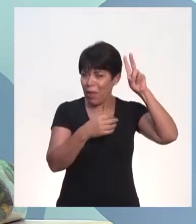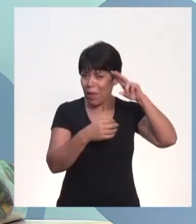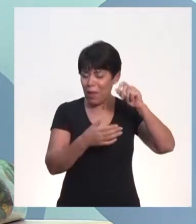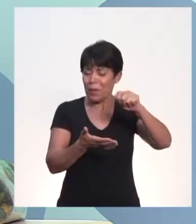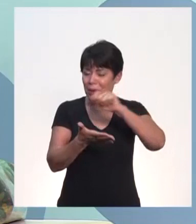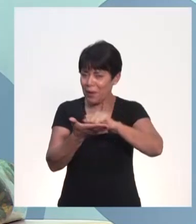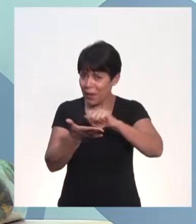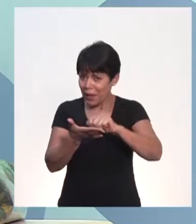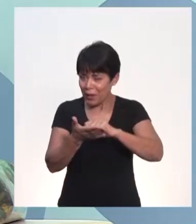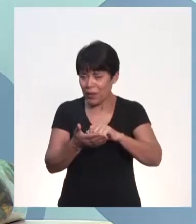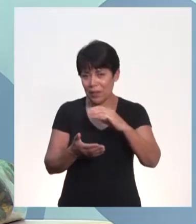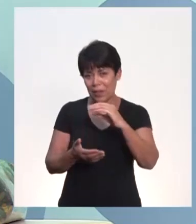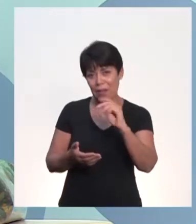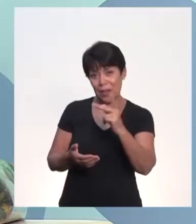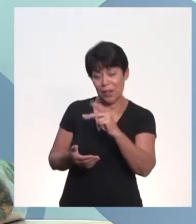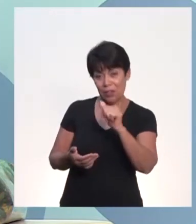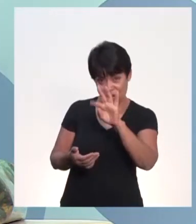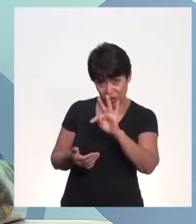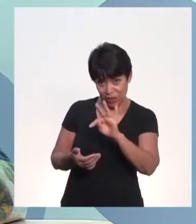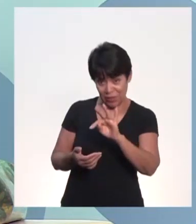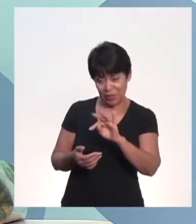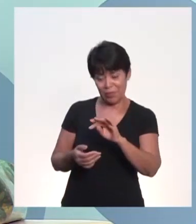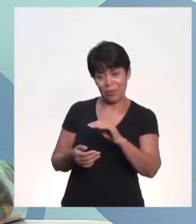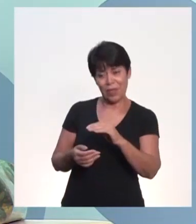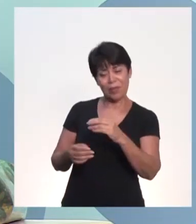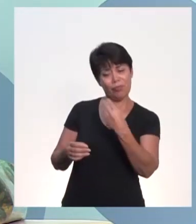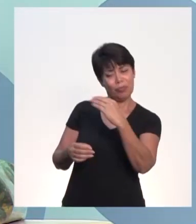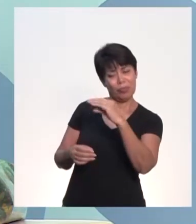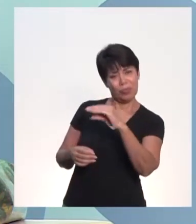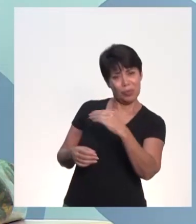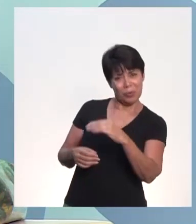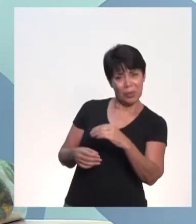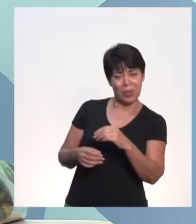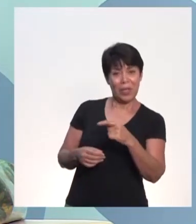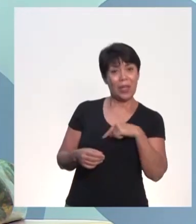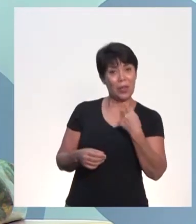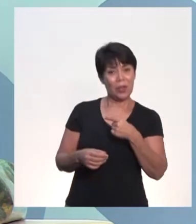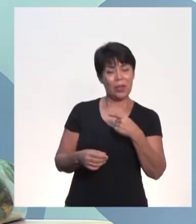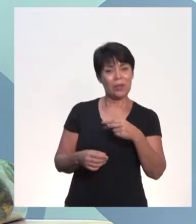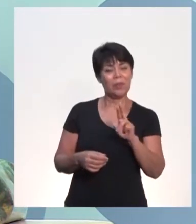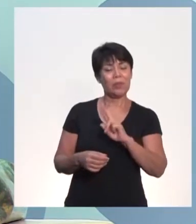no chat e a gente vai trazer essas respostas ao vivo.